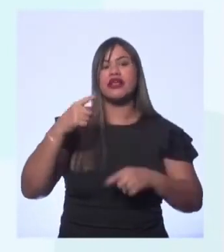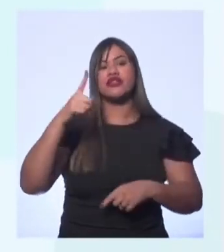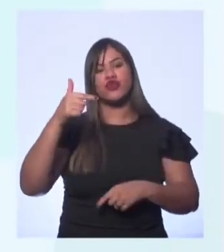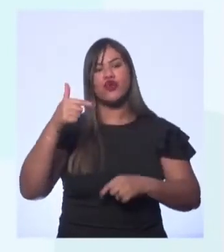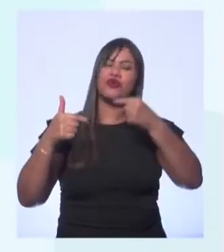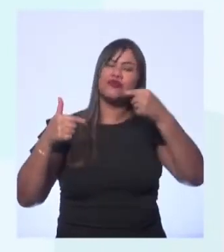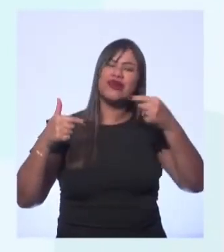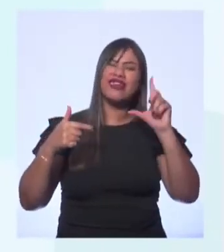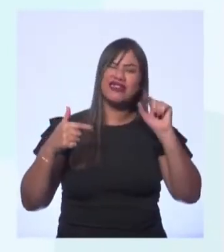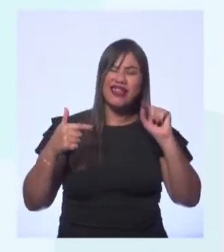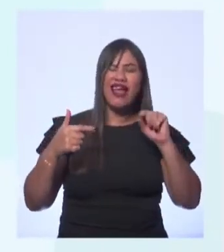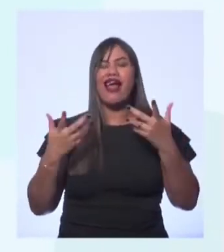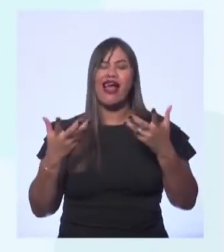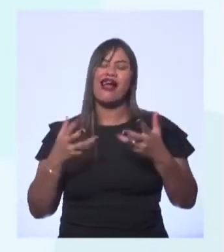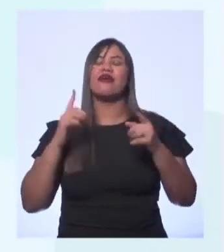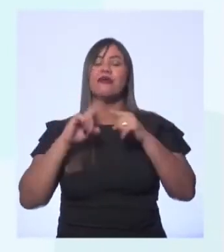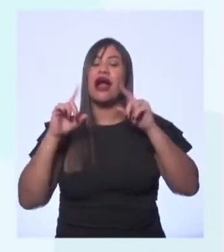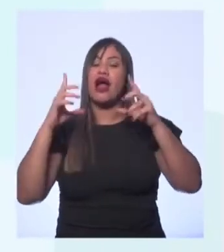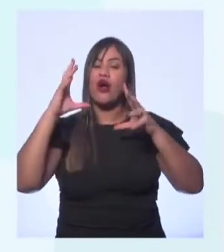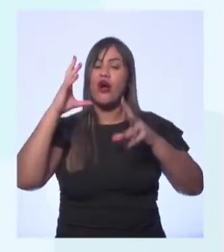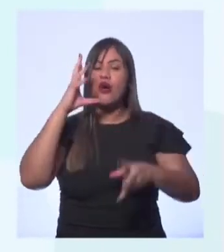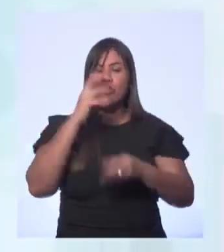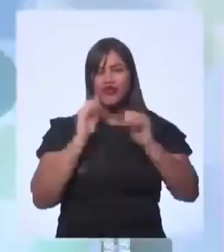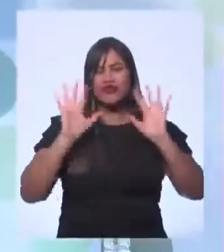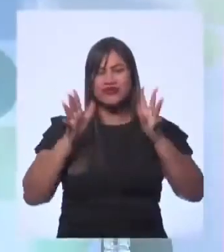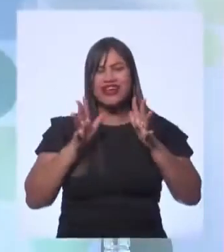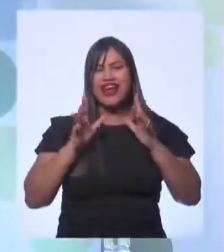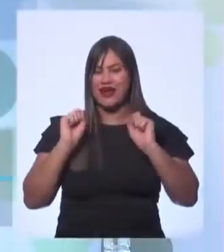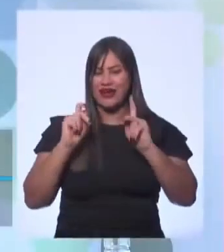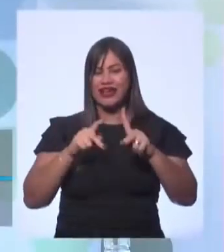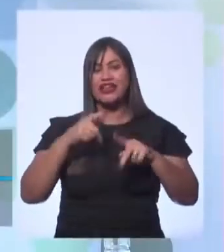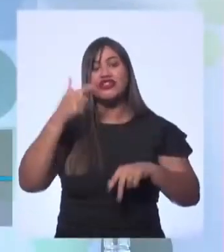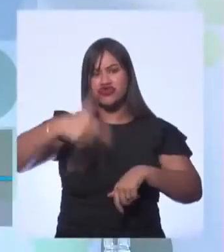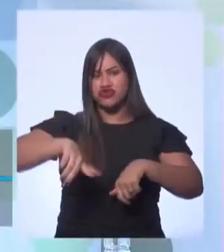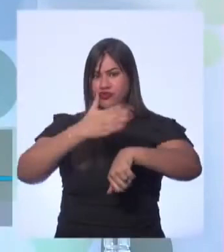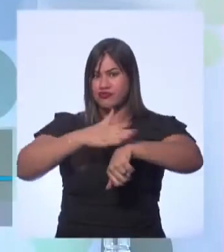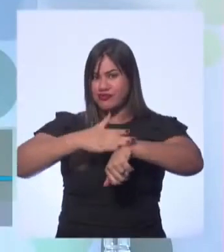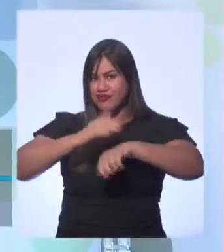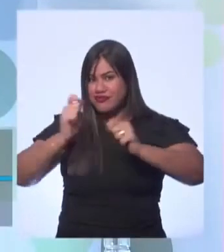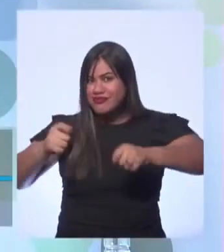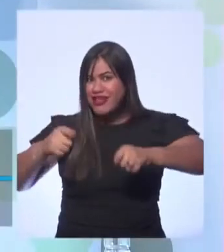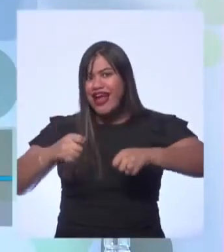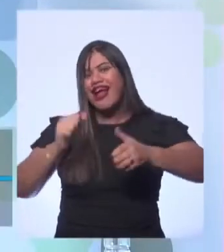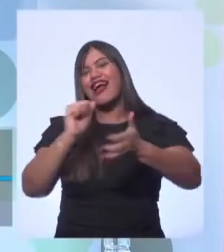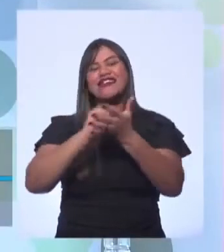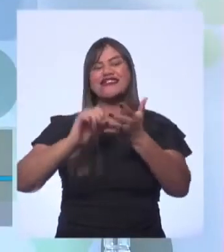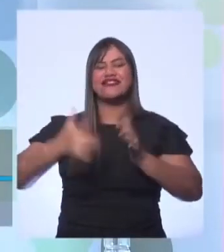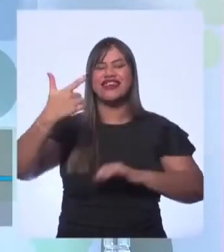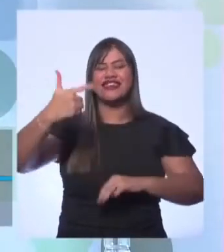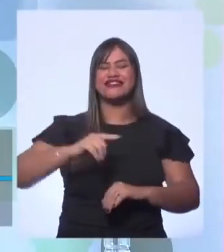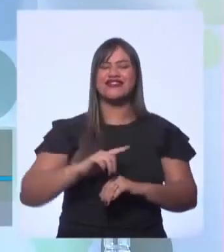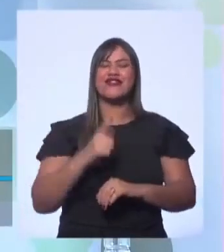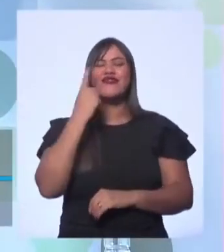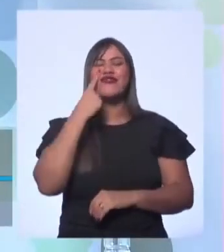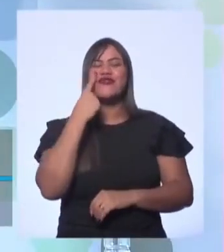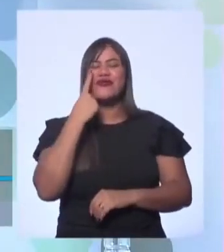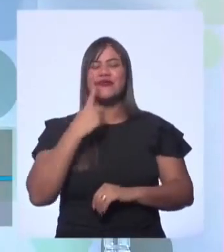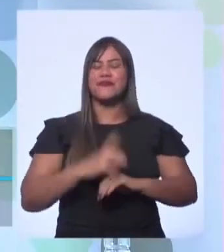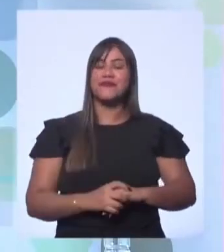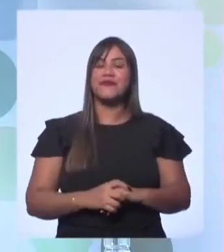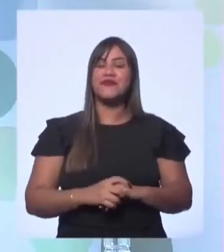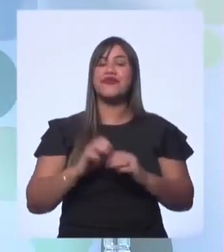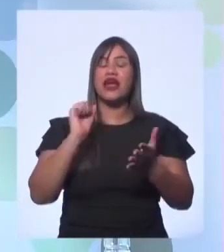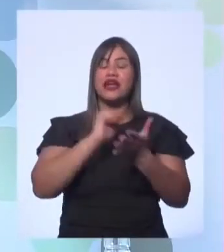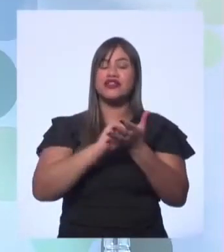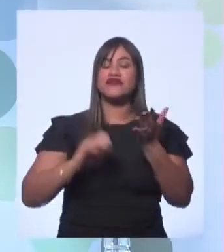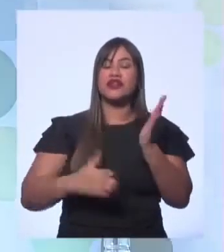2 horas, mas a mesma coisa que eu acabei de resolver. Tudo bem? Vamos praticar mais um pouco? Vamos para mais uma atividade? Então, vamos lá. Atividade